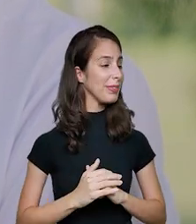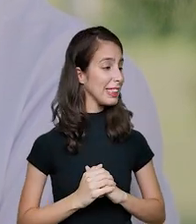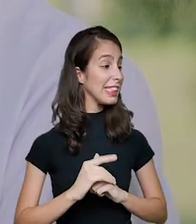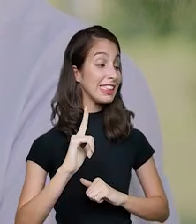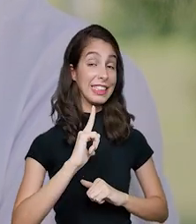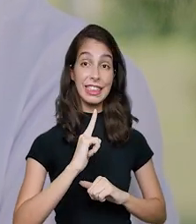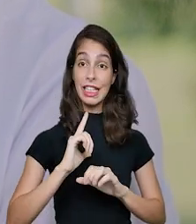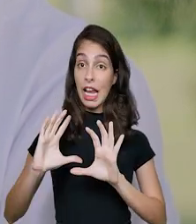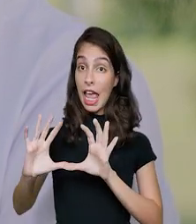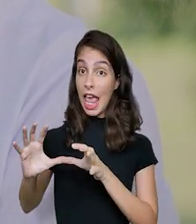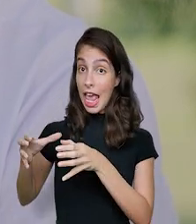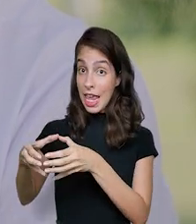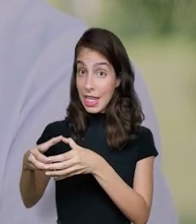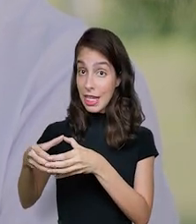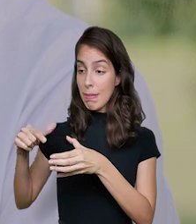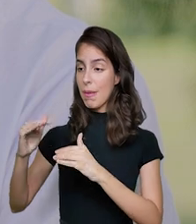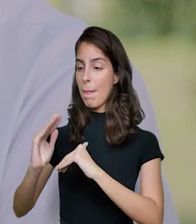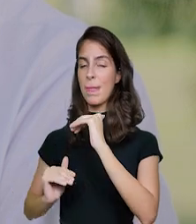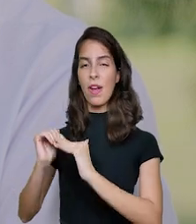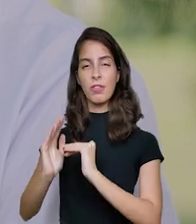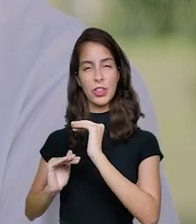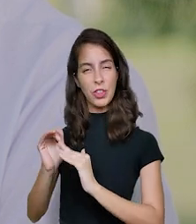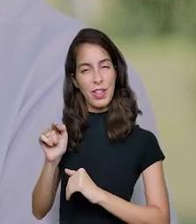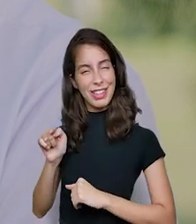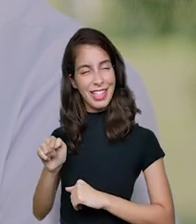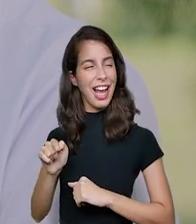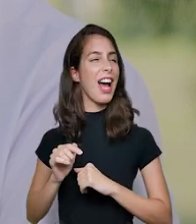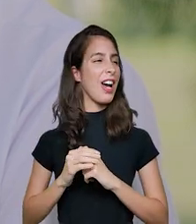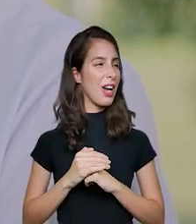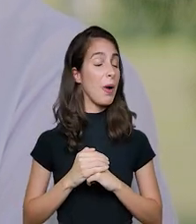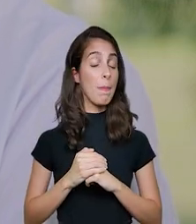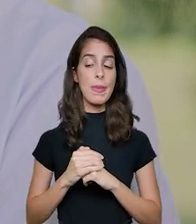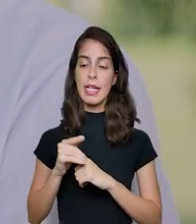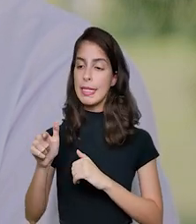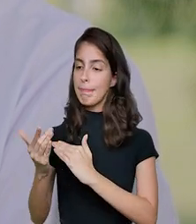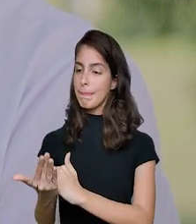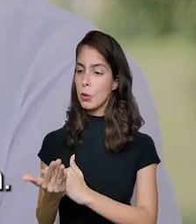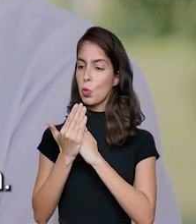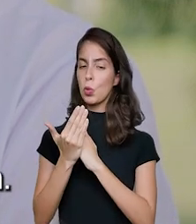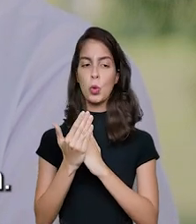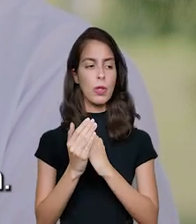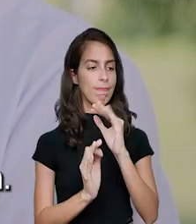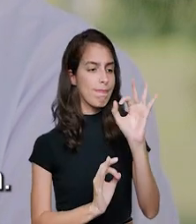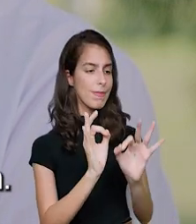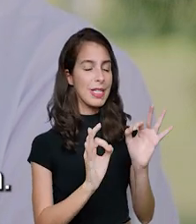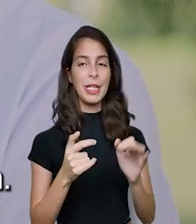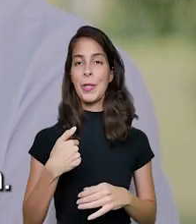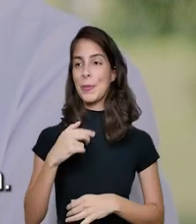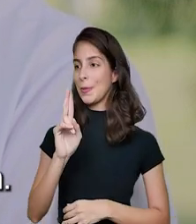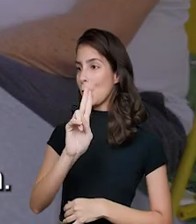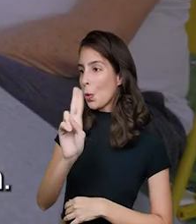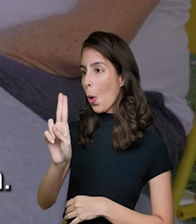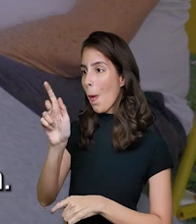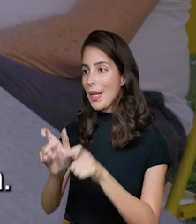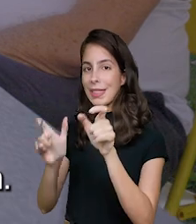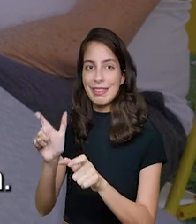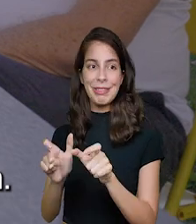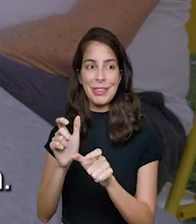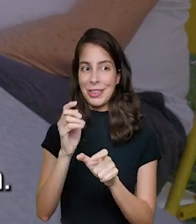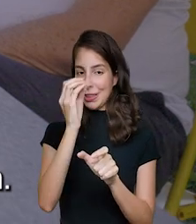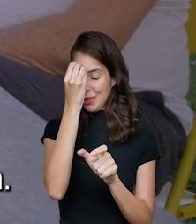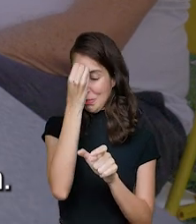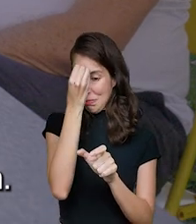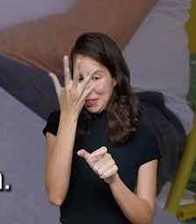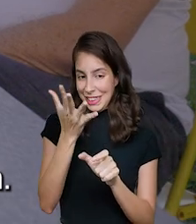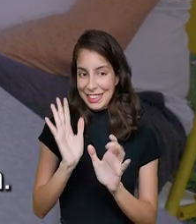eh que nos ofereceu as condições de licitar de comprar né não vou citar todos os nomes aqui pel eu vou fazer